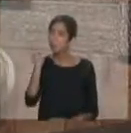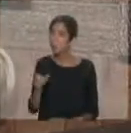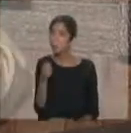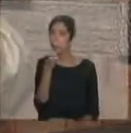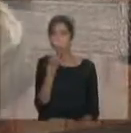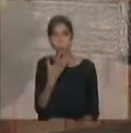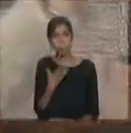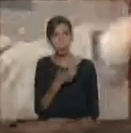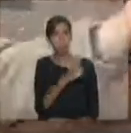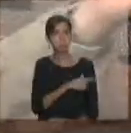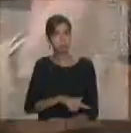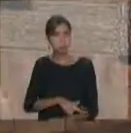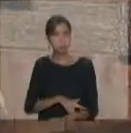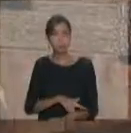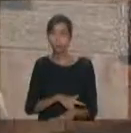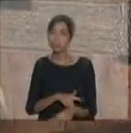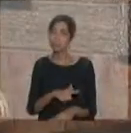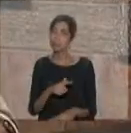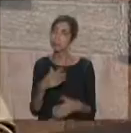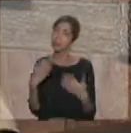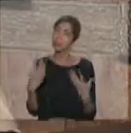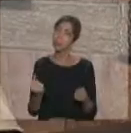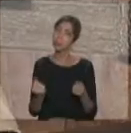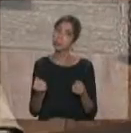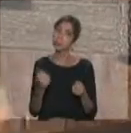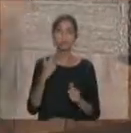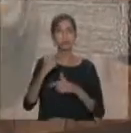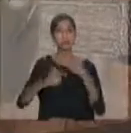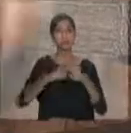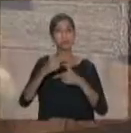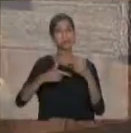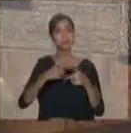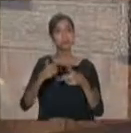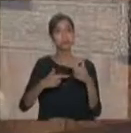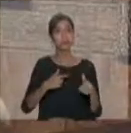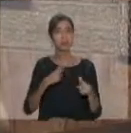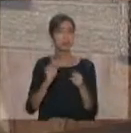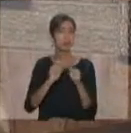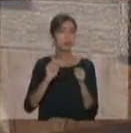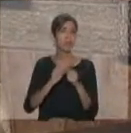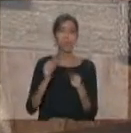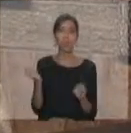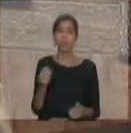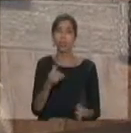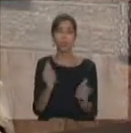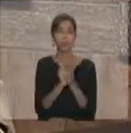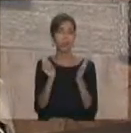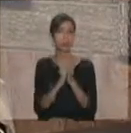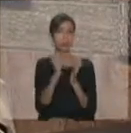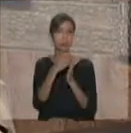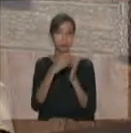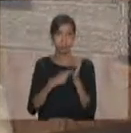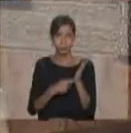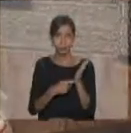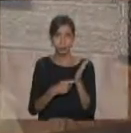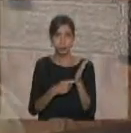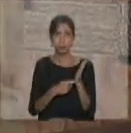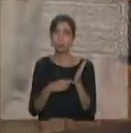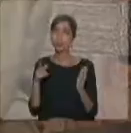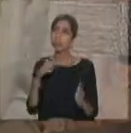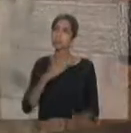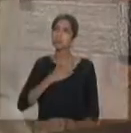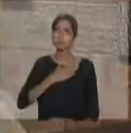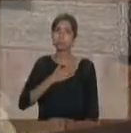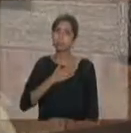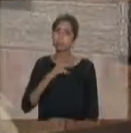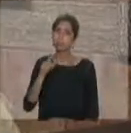generosa. E me abriu espaço para o jornal. E eu fazia lá uns artiguinhos. E ele disse: eu gostei